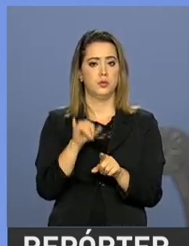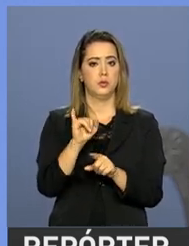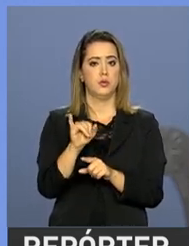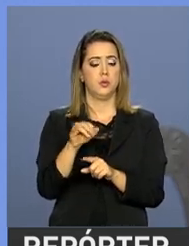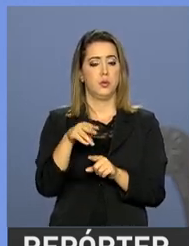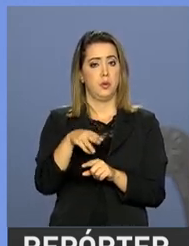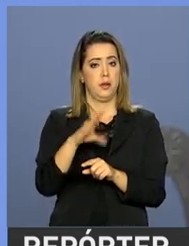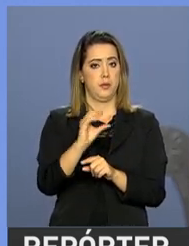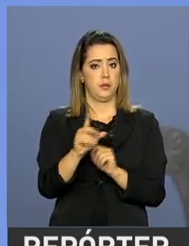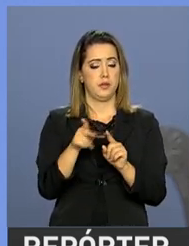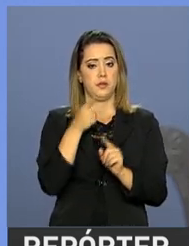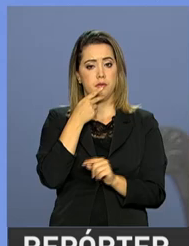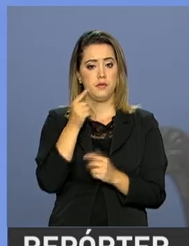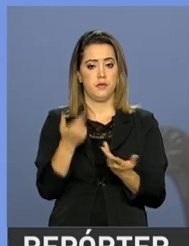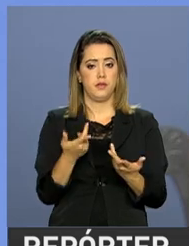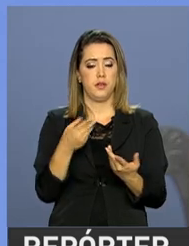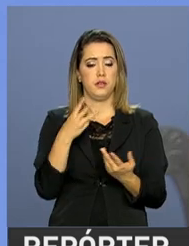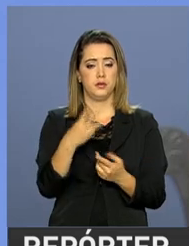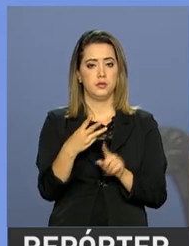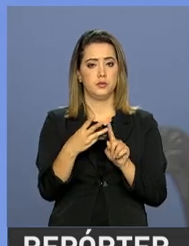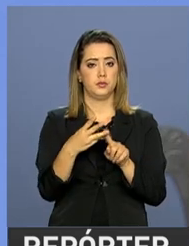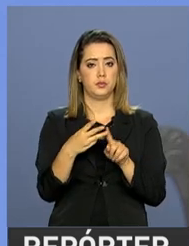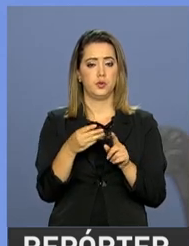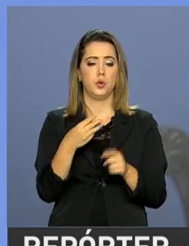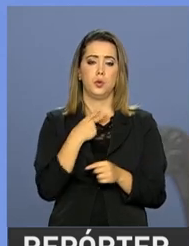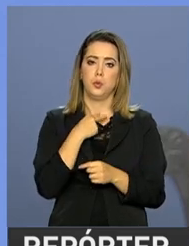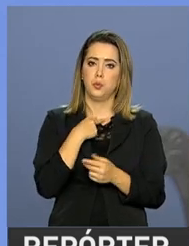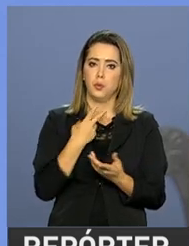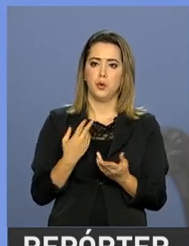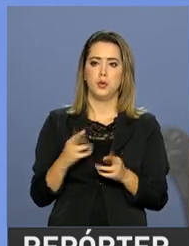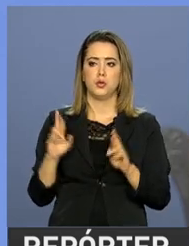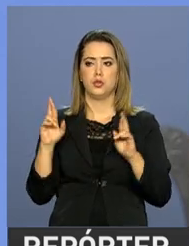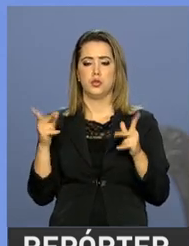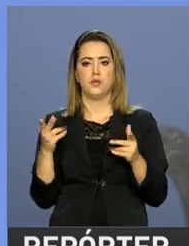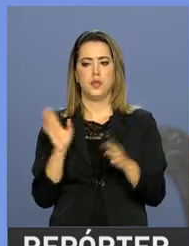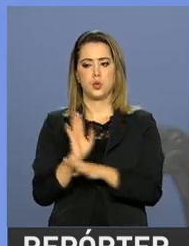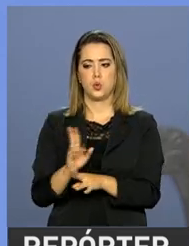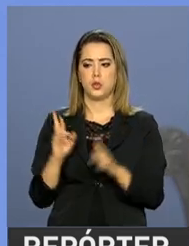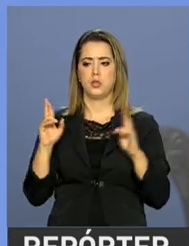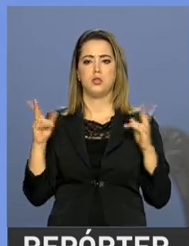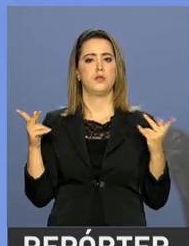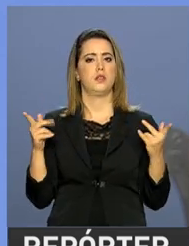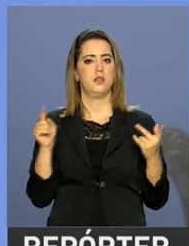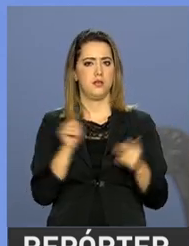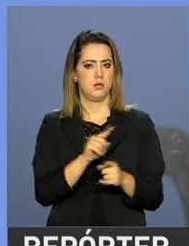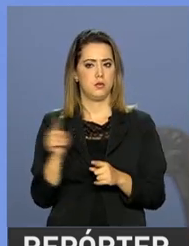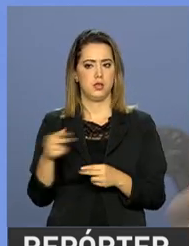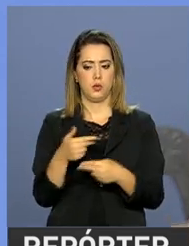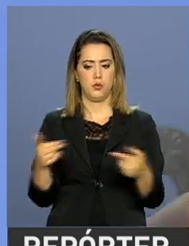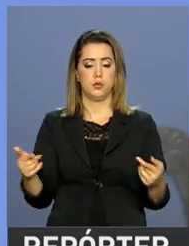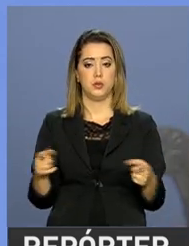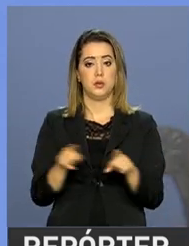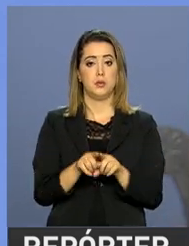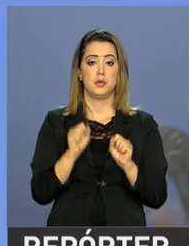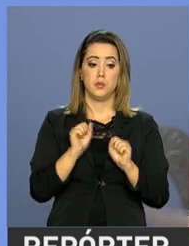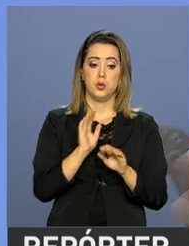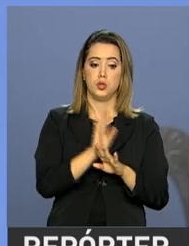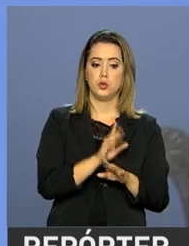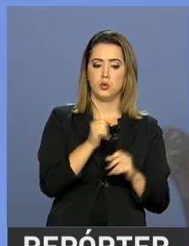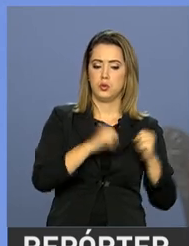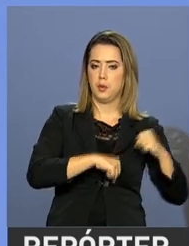pode ser feito entretanto o artigo 3 permite explicitamente que você dê subsídios à produção local